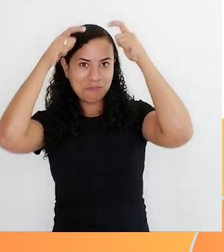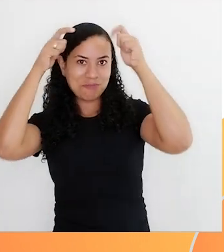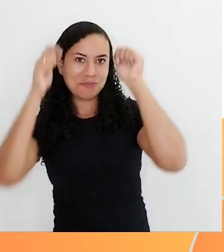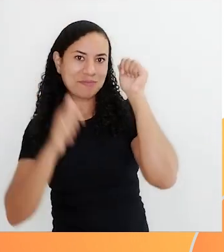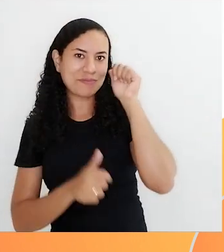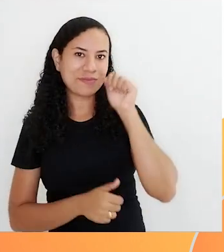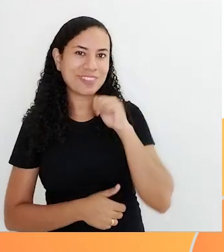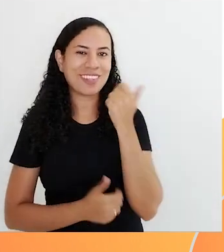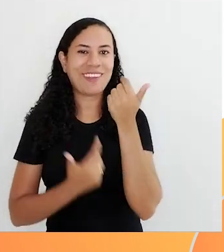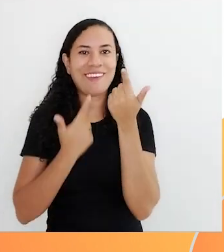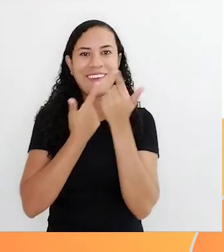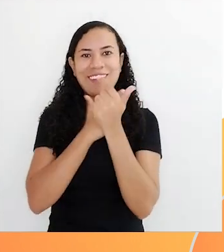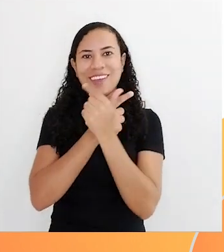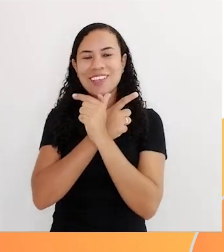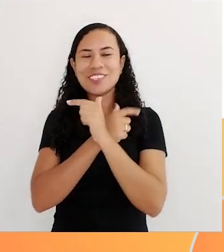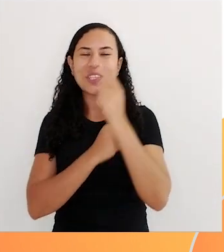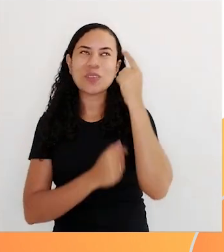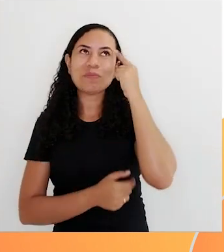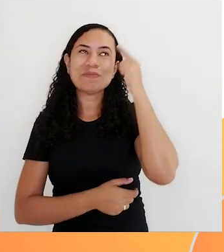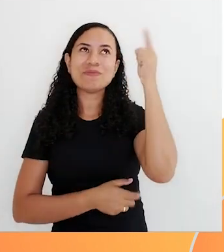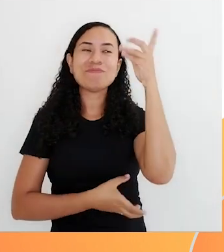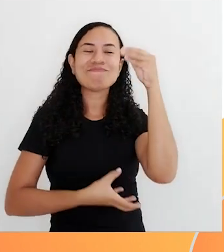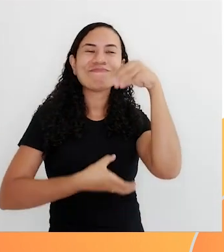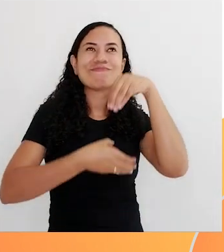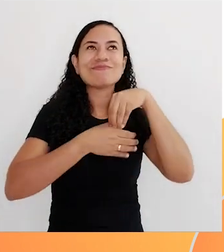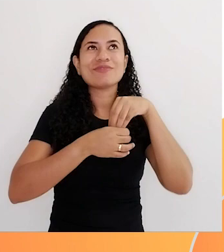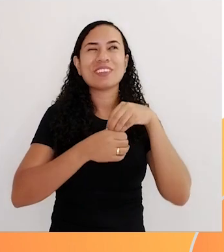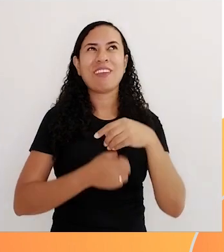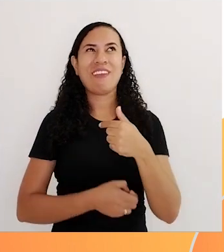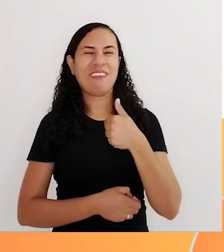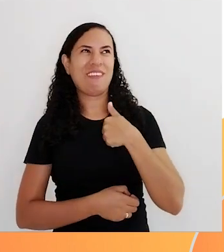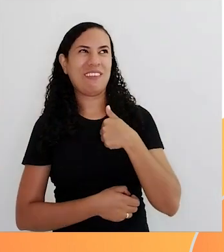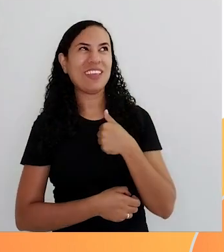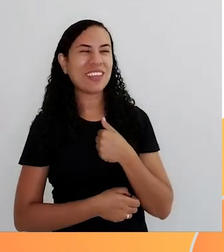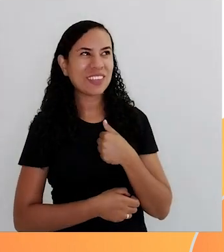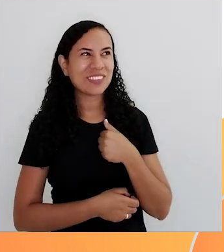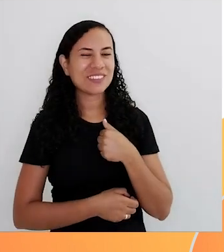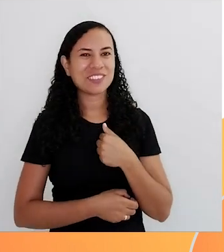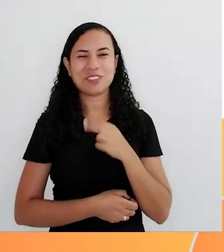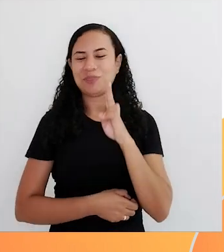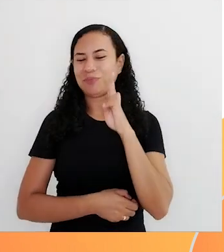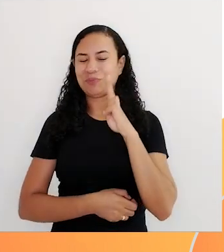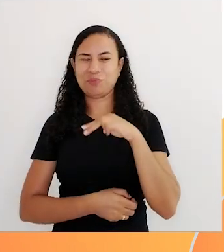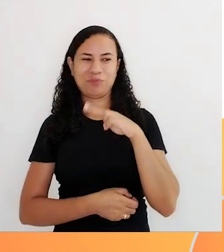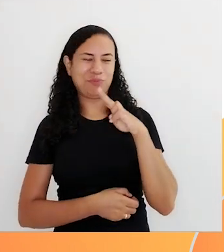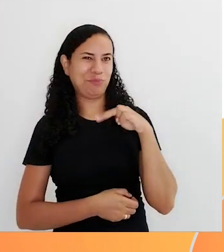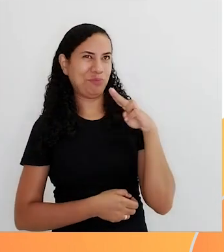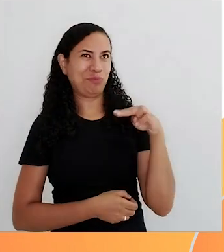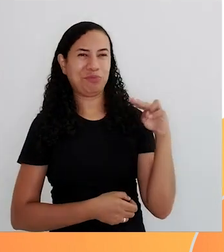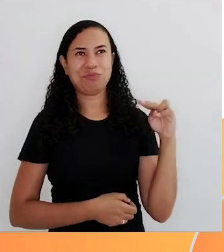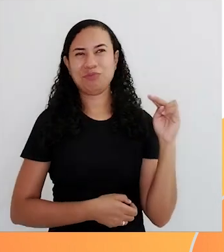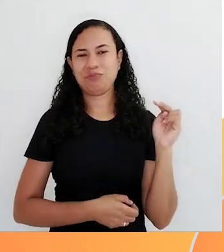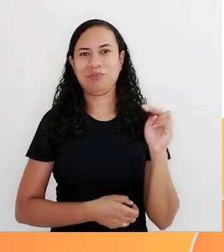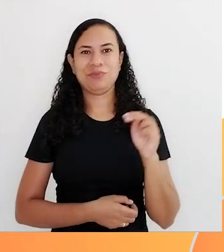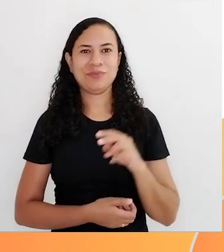sorria, pensando consigo mesma: "Eu, hein? Nem morta!"